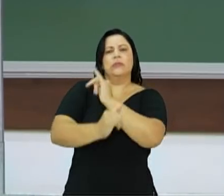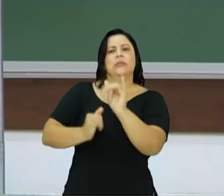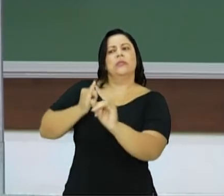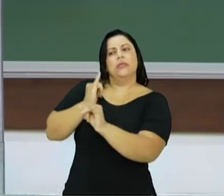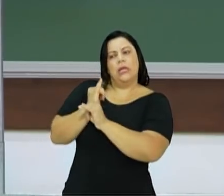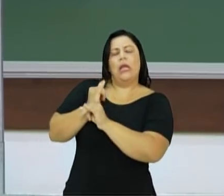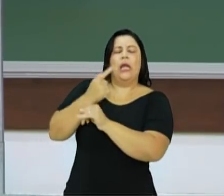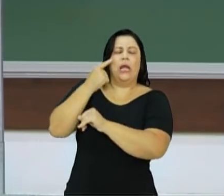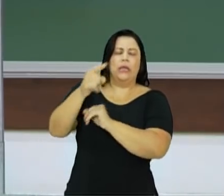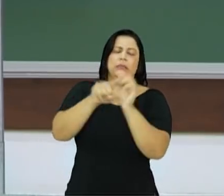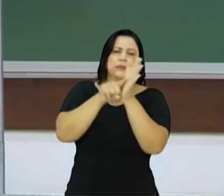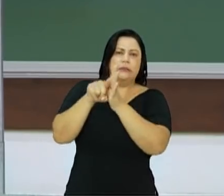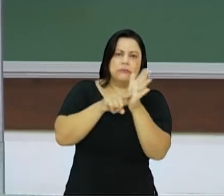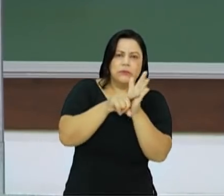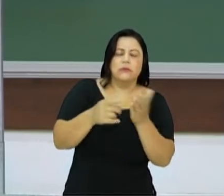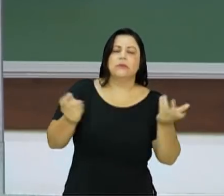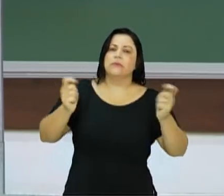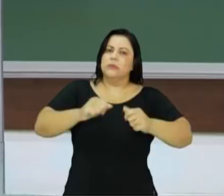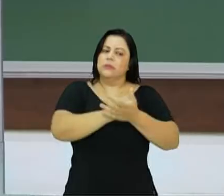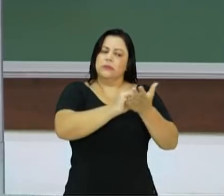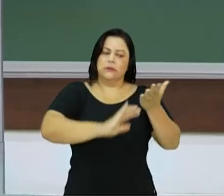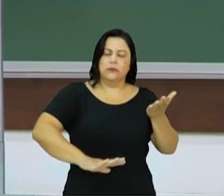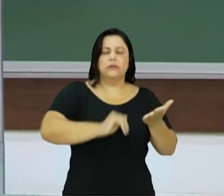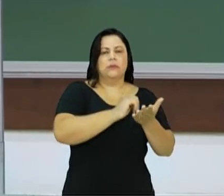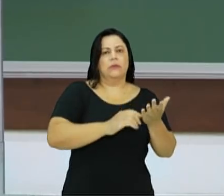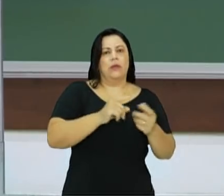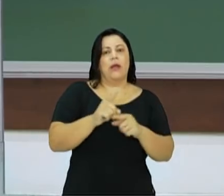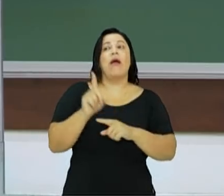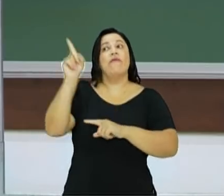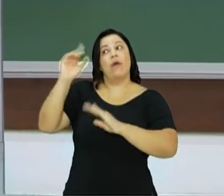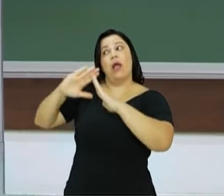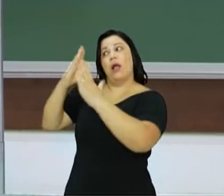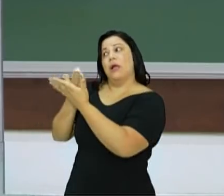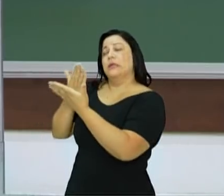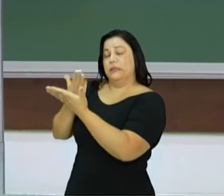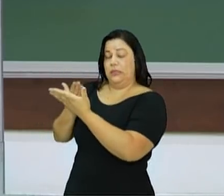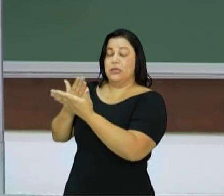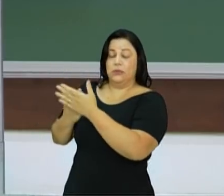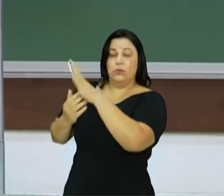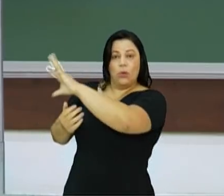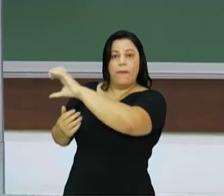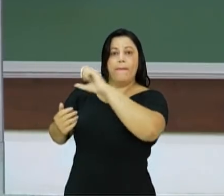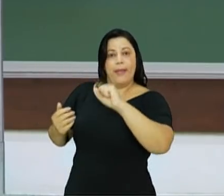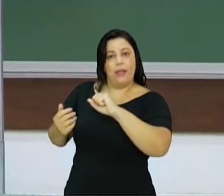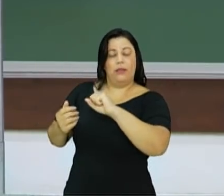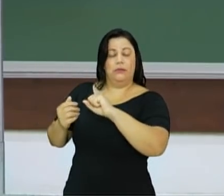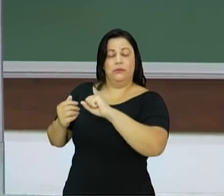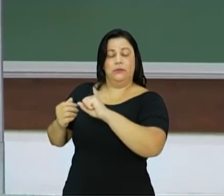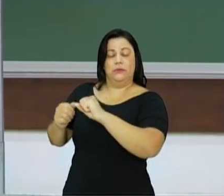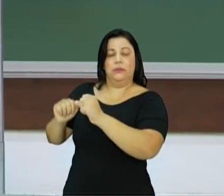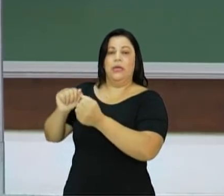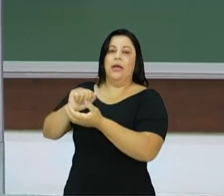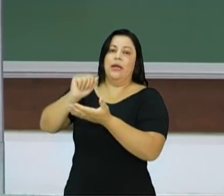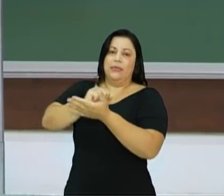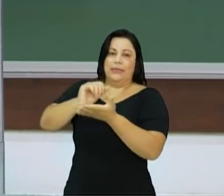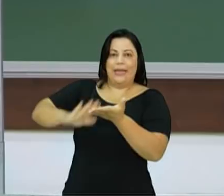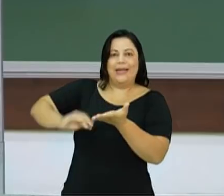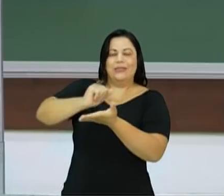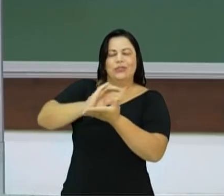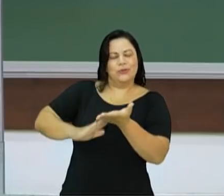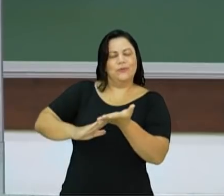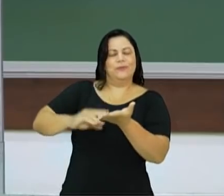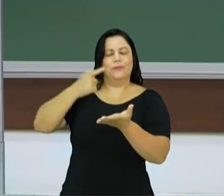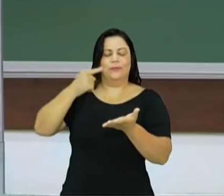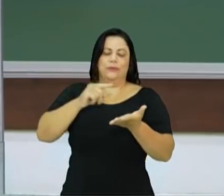internet ali para estar fazendo os exercícios, você pode ir até a sua escola, né? E lá na sua escola eles podem entregar atividades impressas